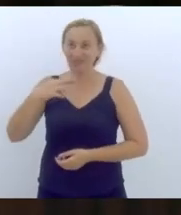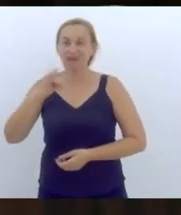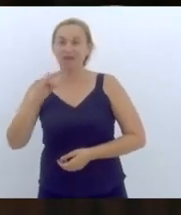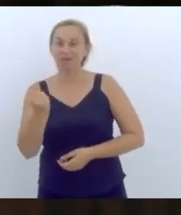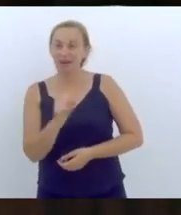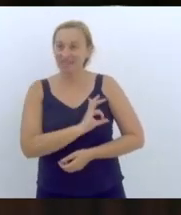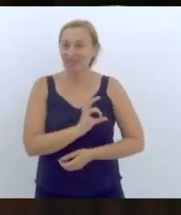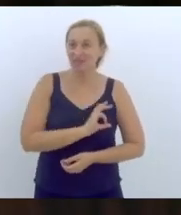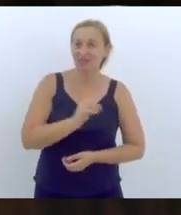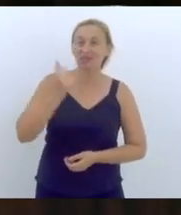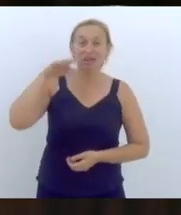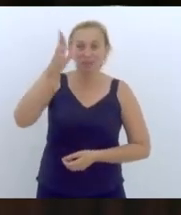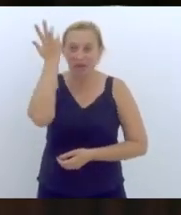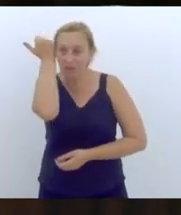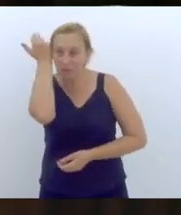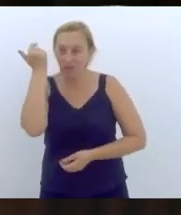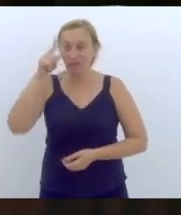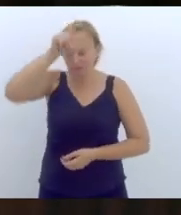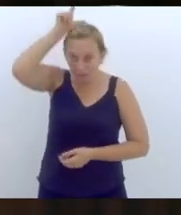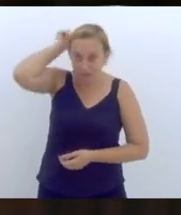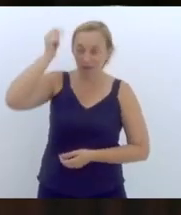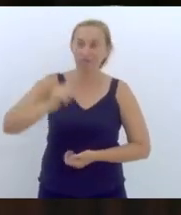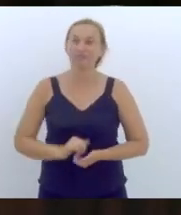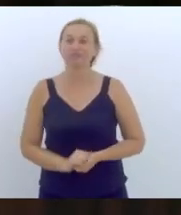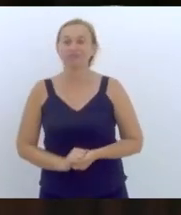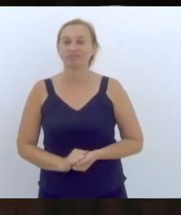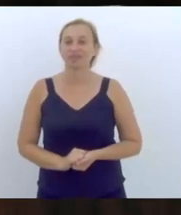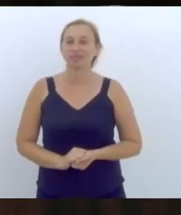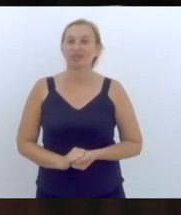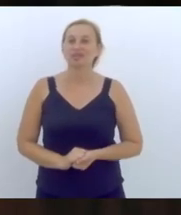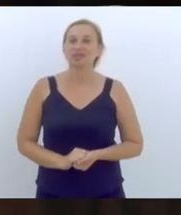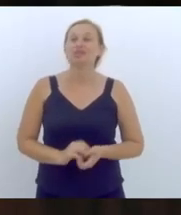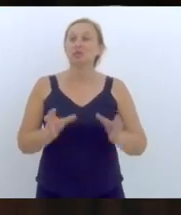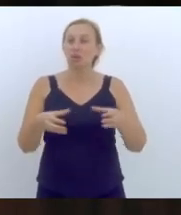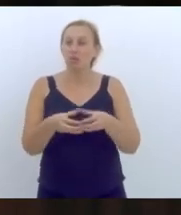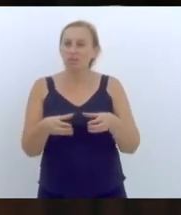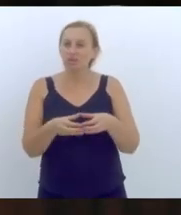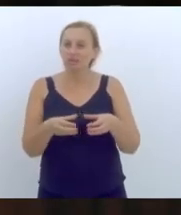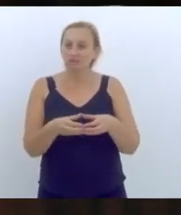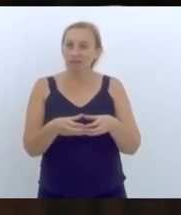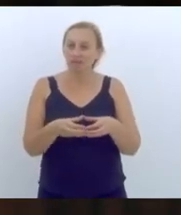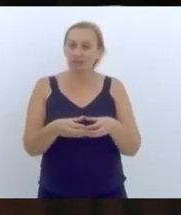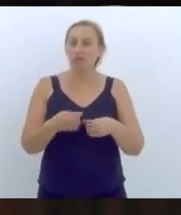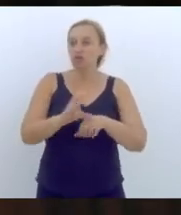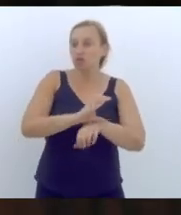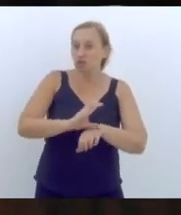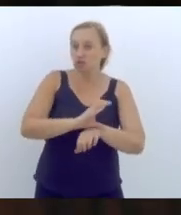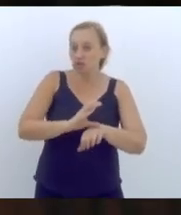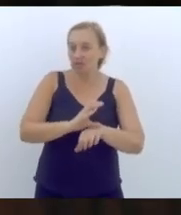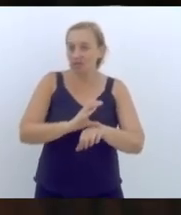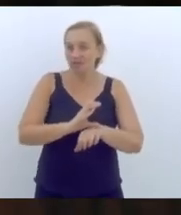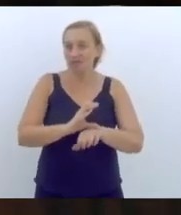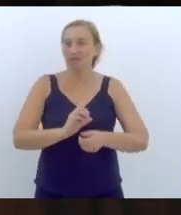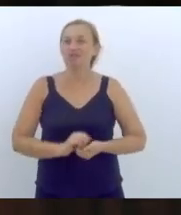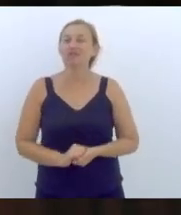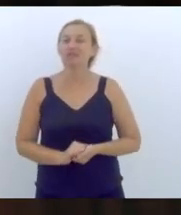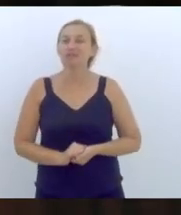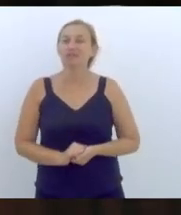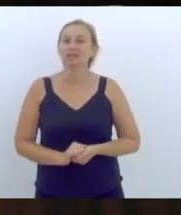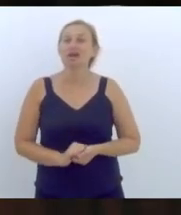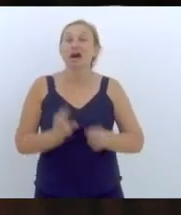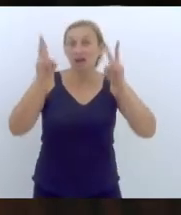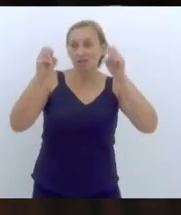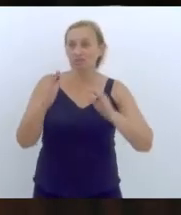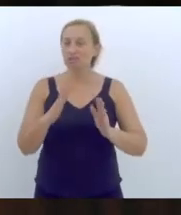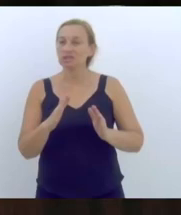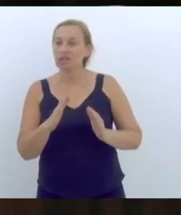Rocha, Leomar Coelho, Luiz Paulo e Luiz Paulo. Pendendo de pareceres das comissões de Constituição e Justiça, de Assuntos